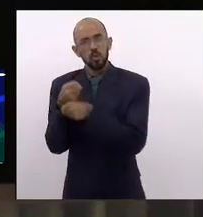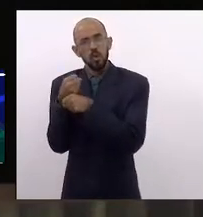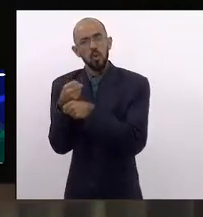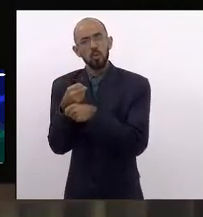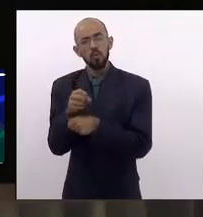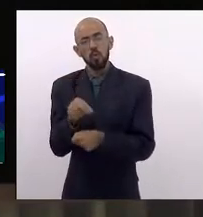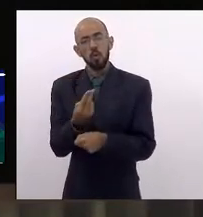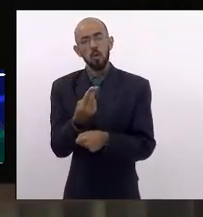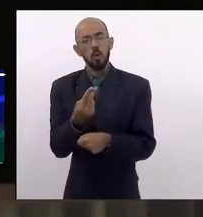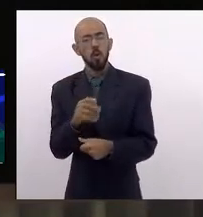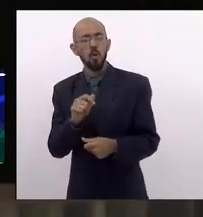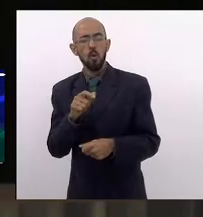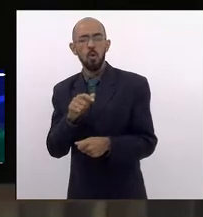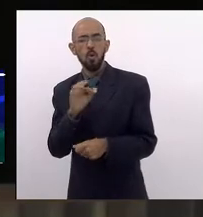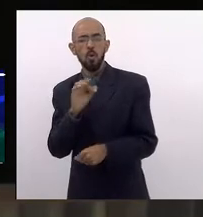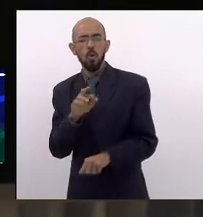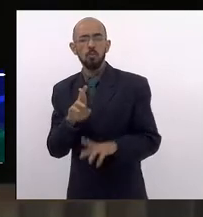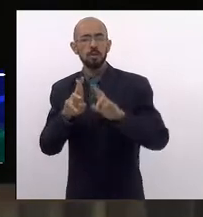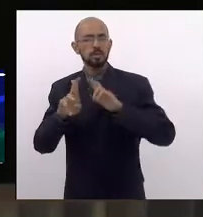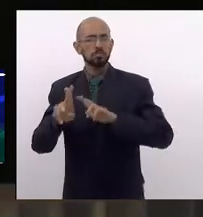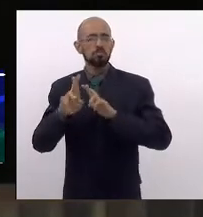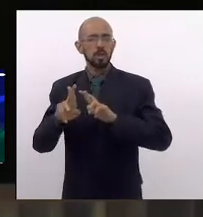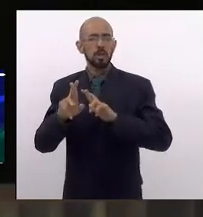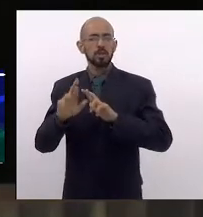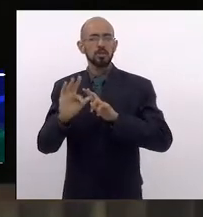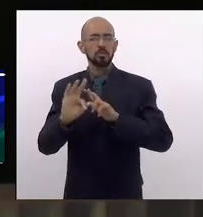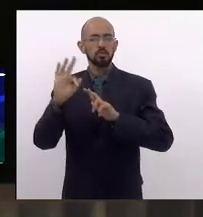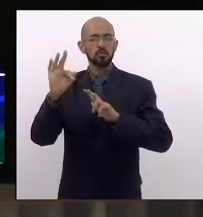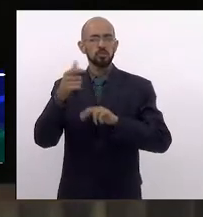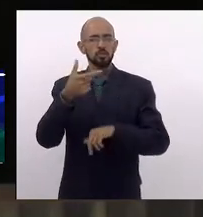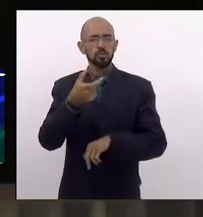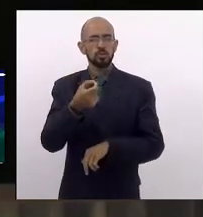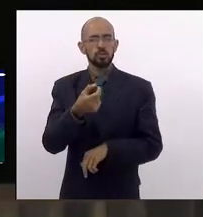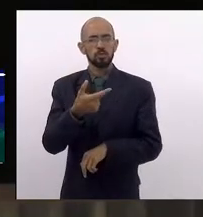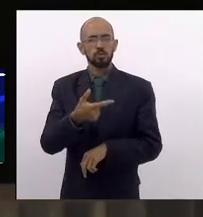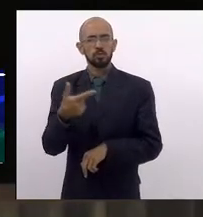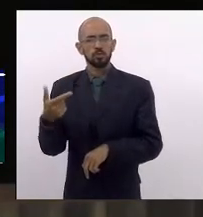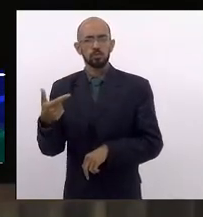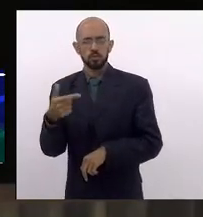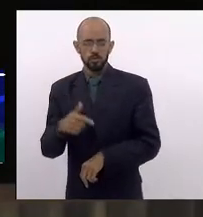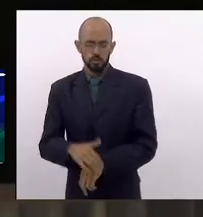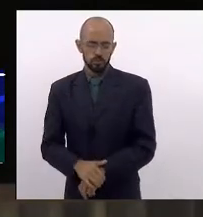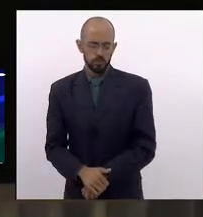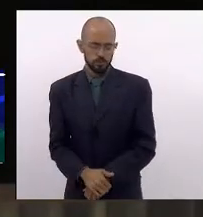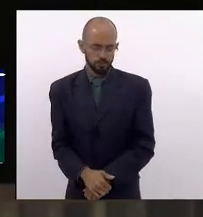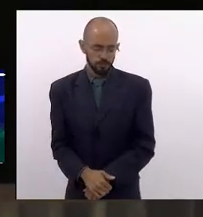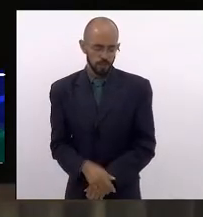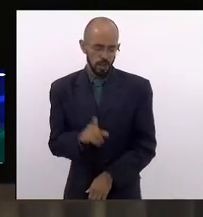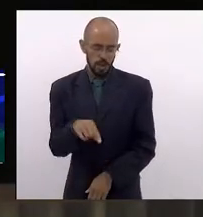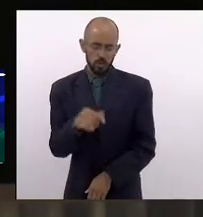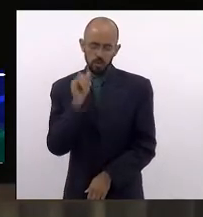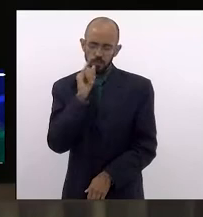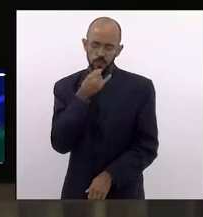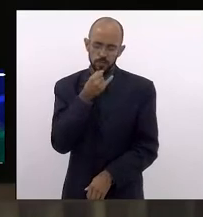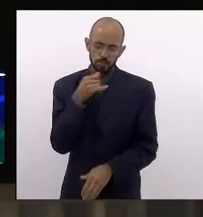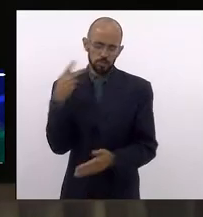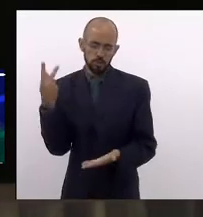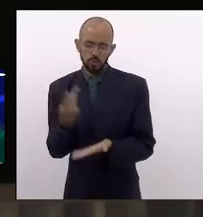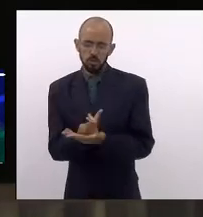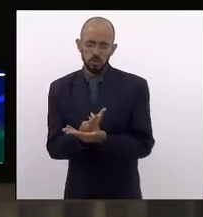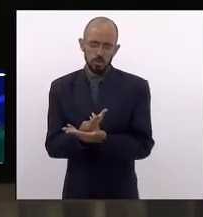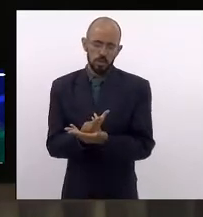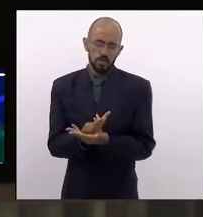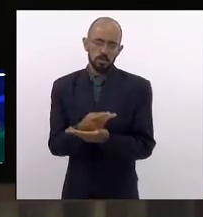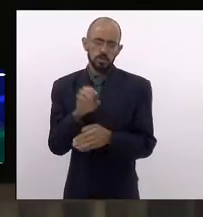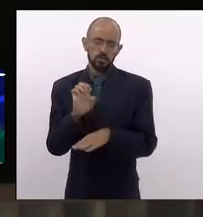sem perspectiva de um futuro 2022 é isso o que infelizmente existe atualmente